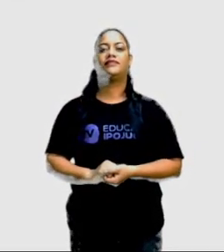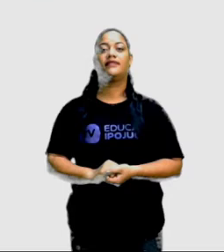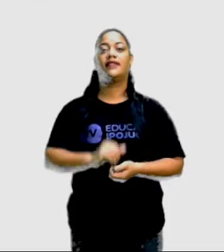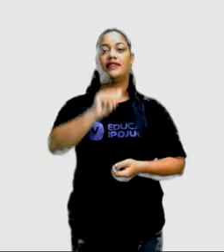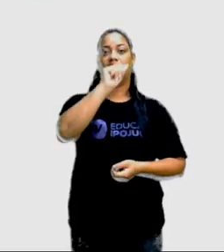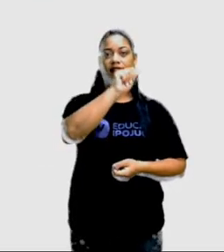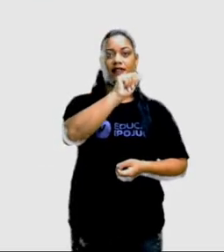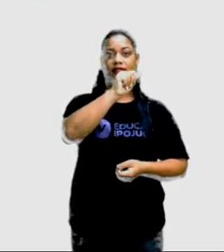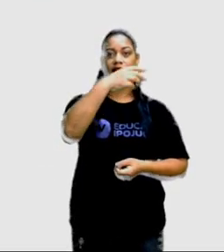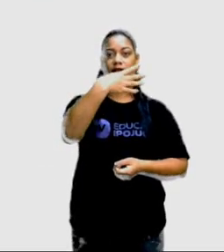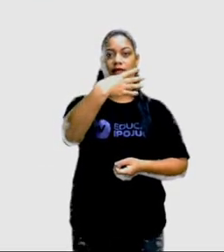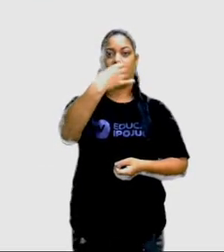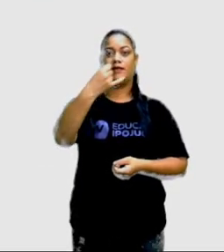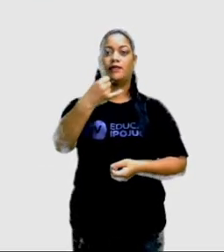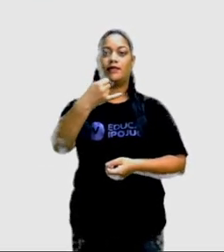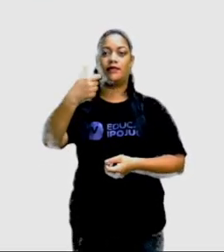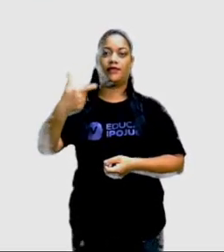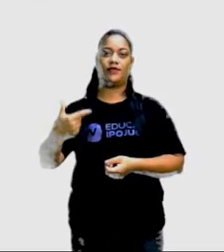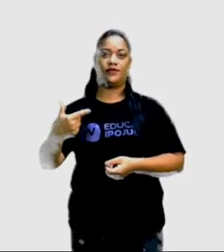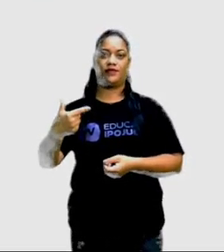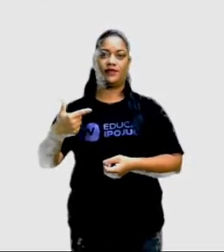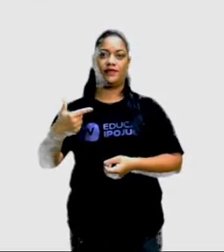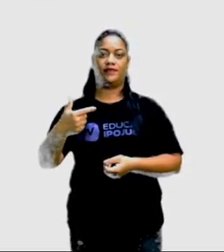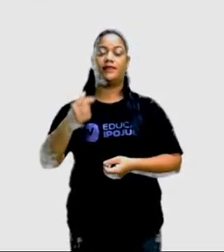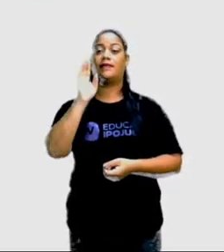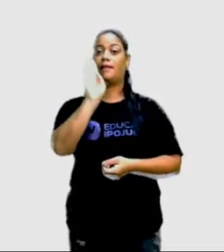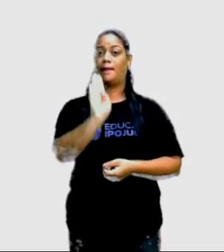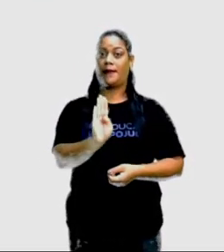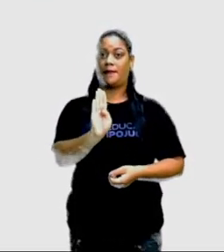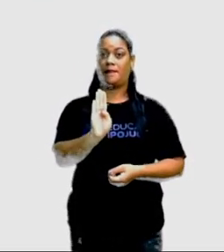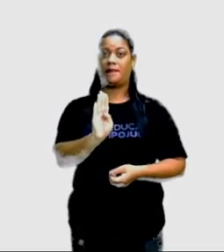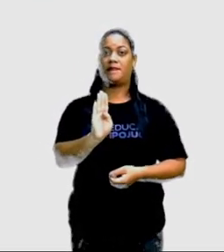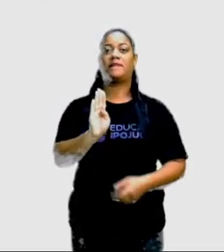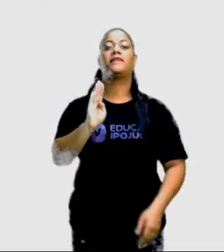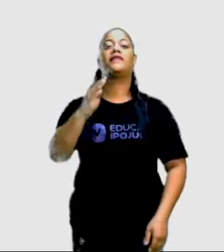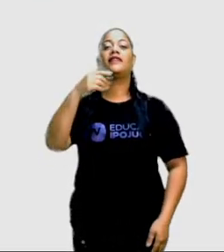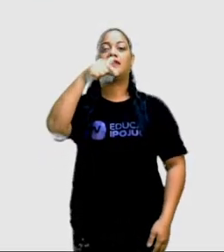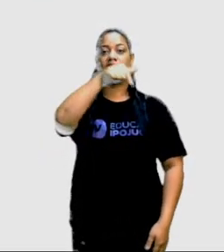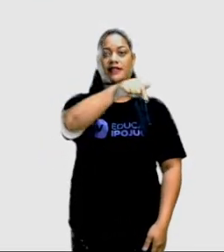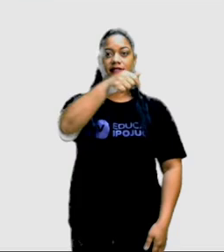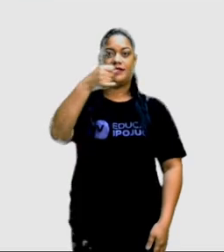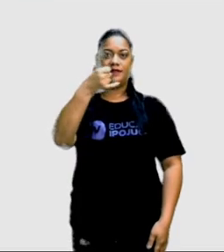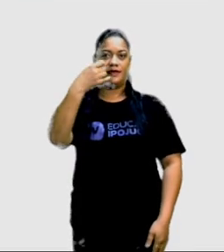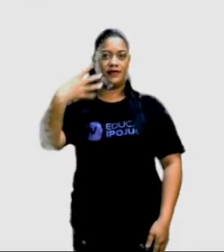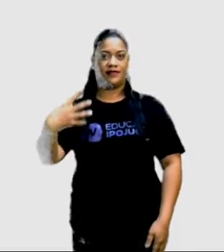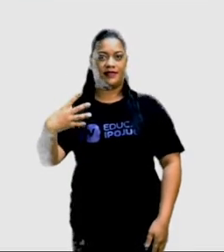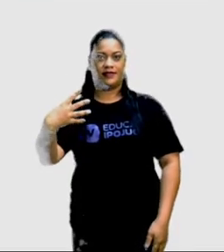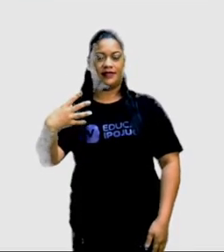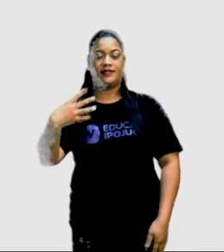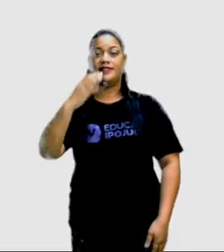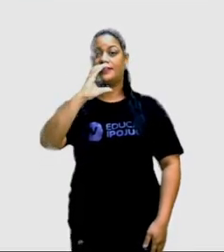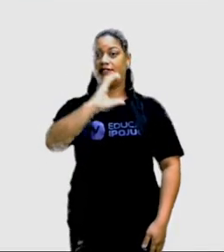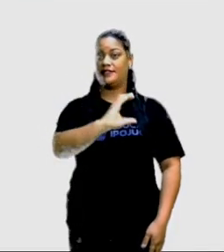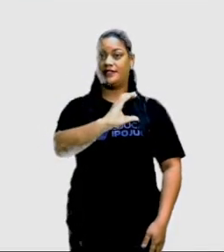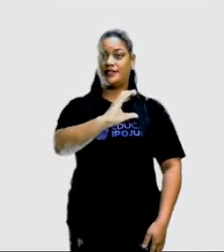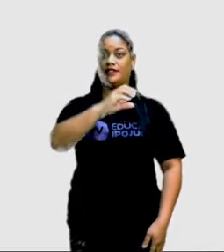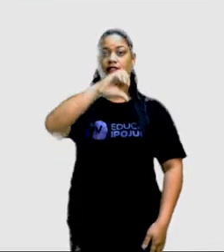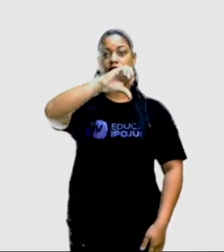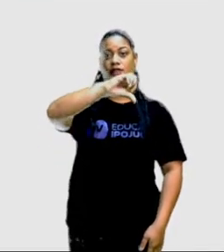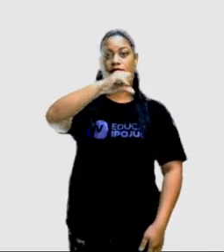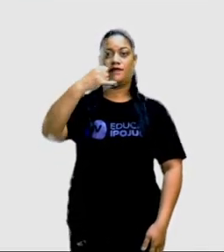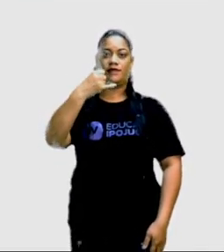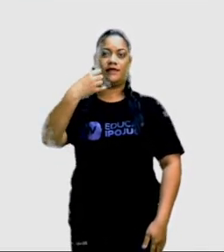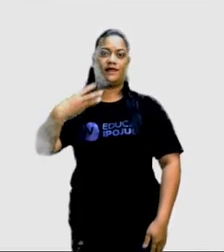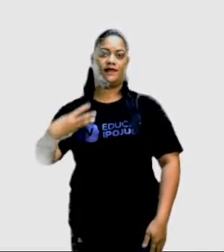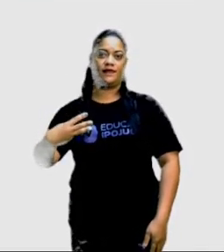A, 4 menos 2. B, 7 menos 4. C, 9